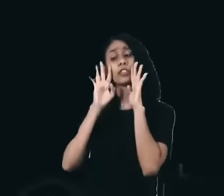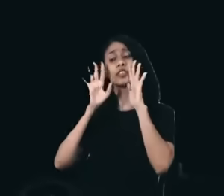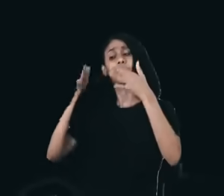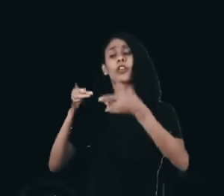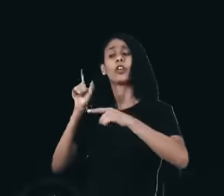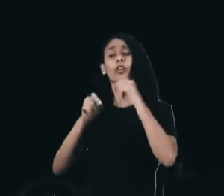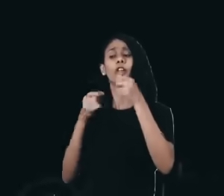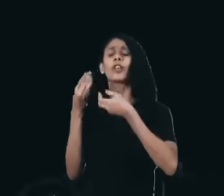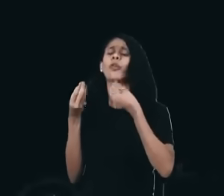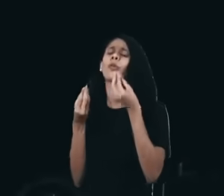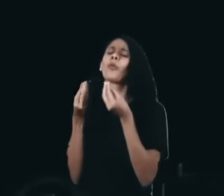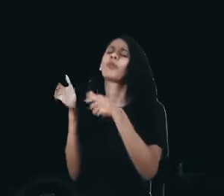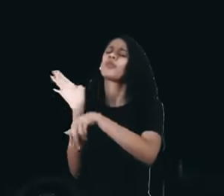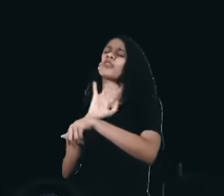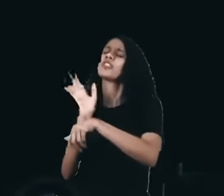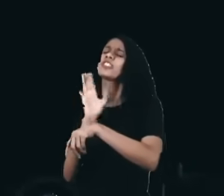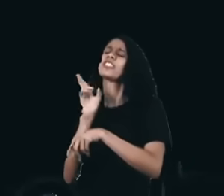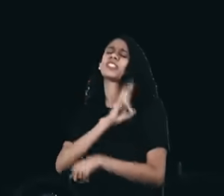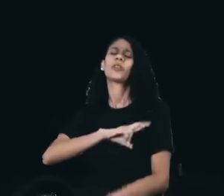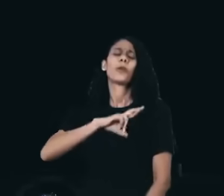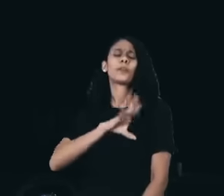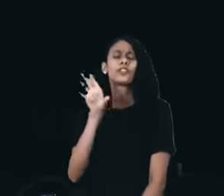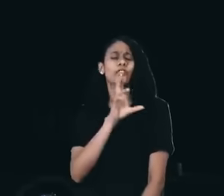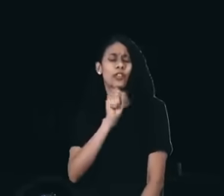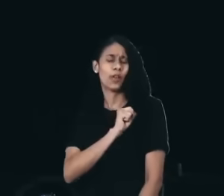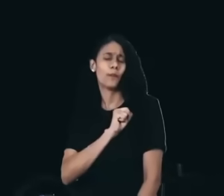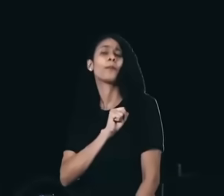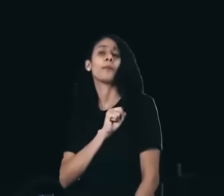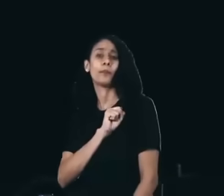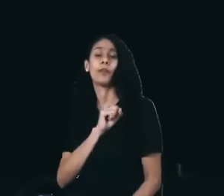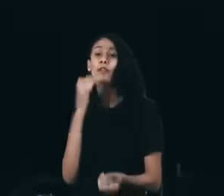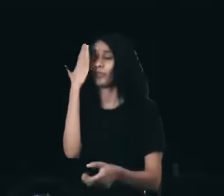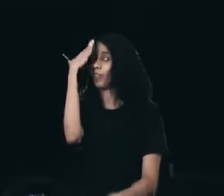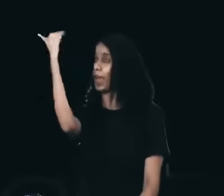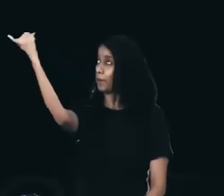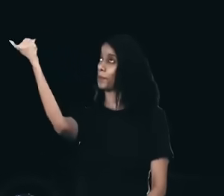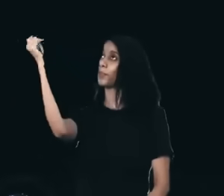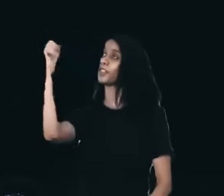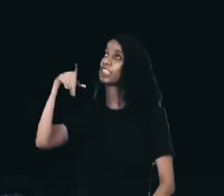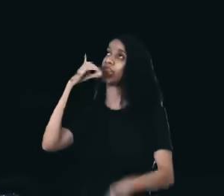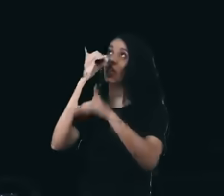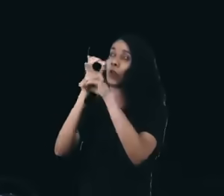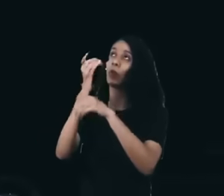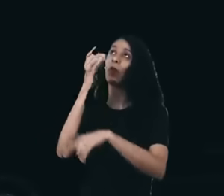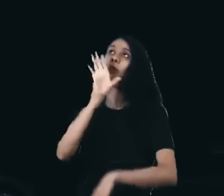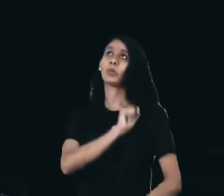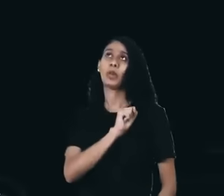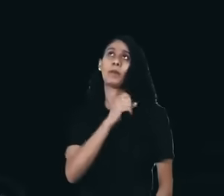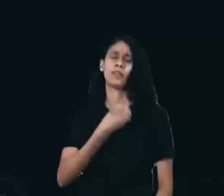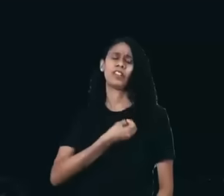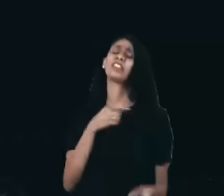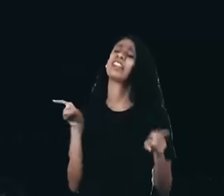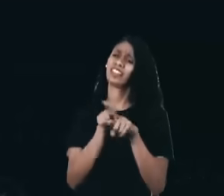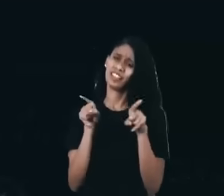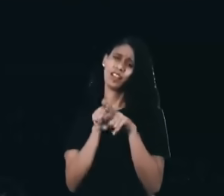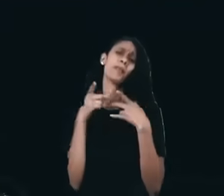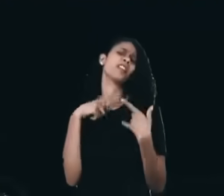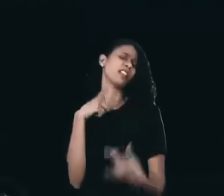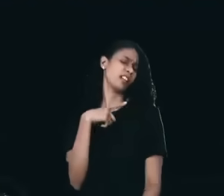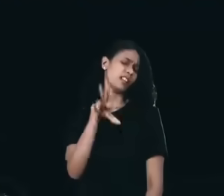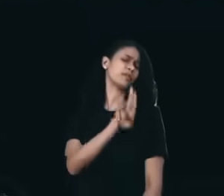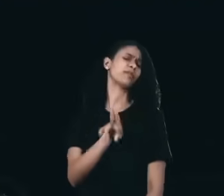como um filme romântico, cinematográfico, hollywoodiano, em que contra o amor da sua vida. Tem isso aí também, a gente vai